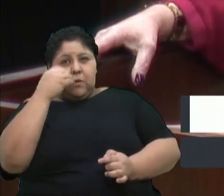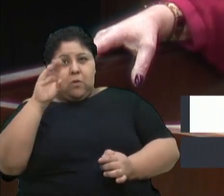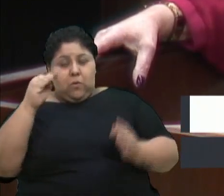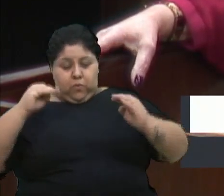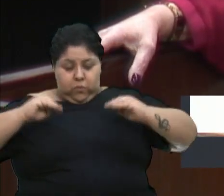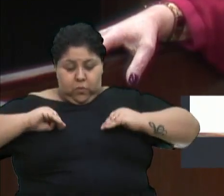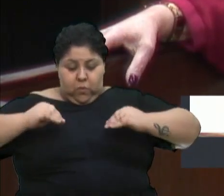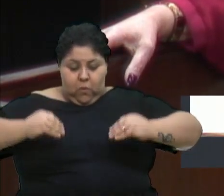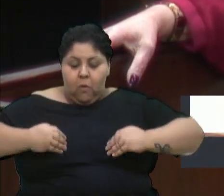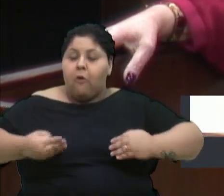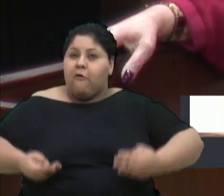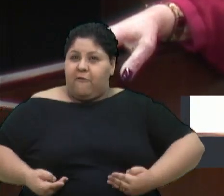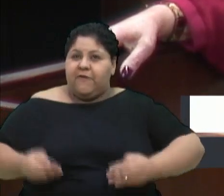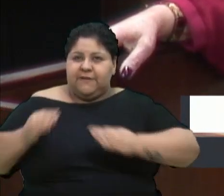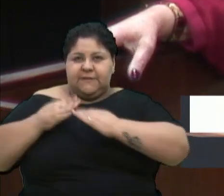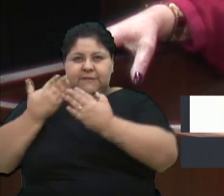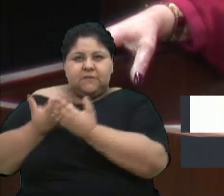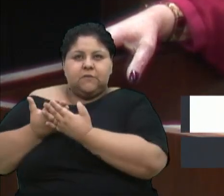as escolas.